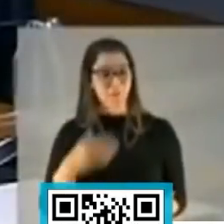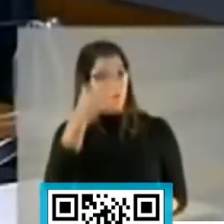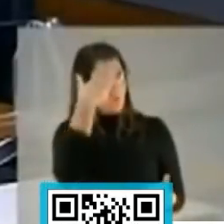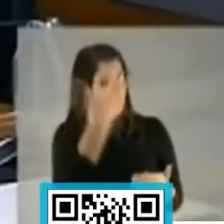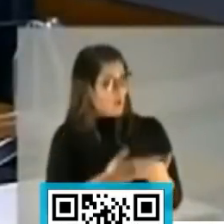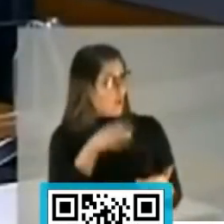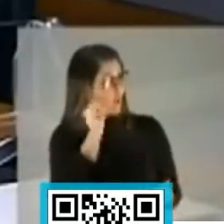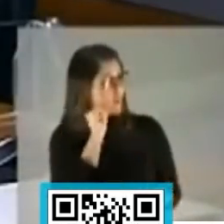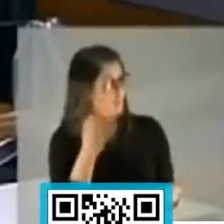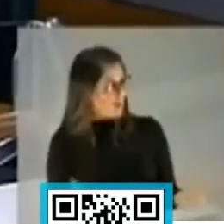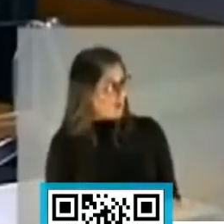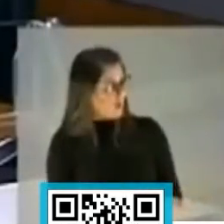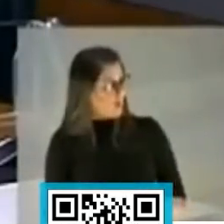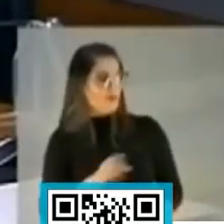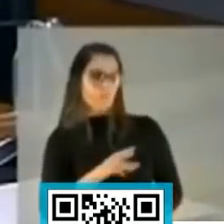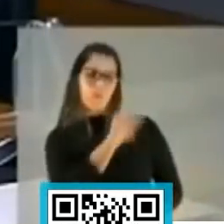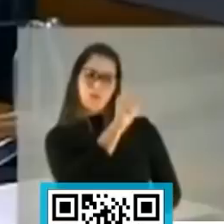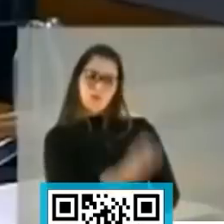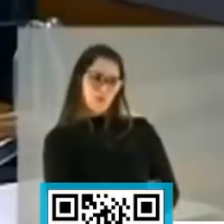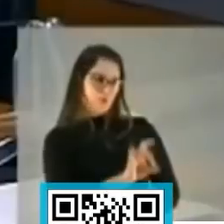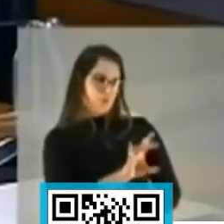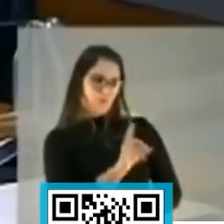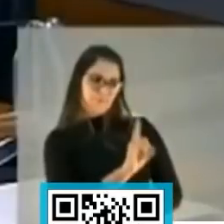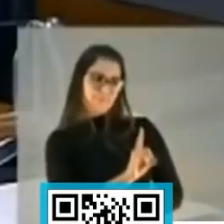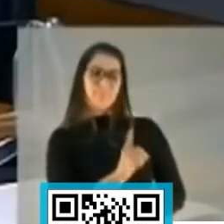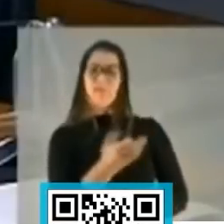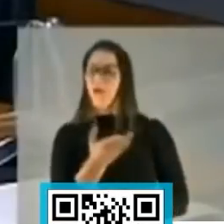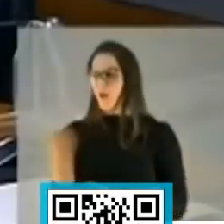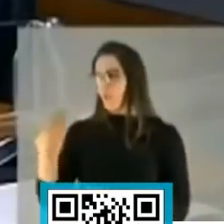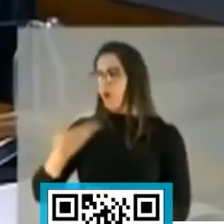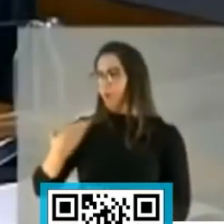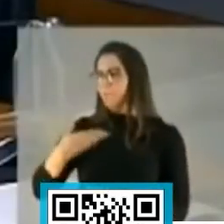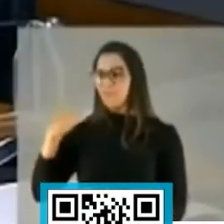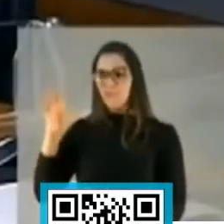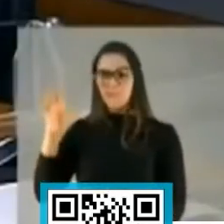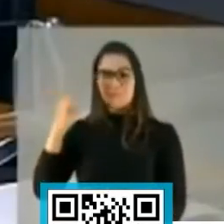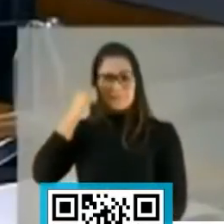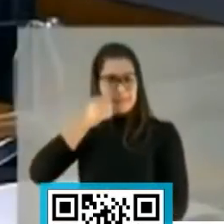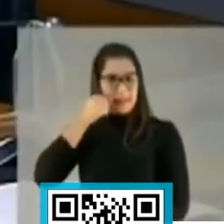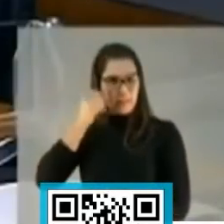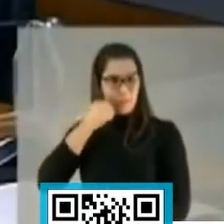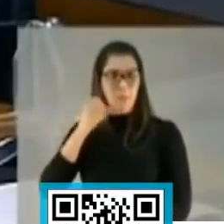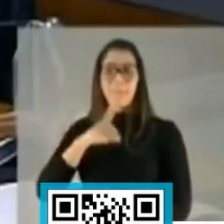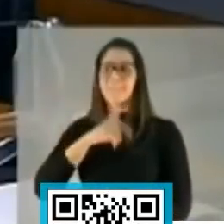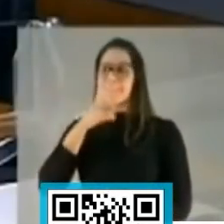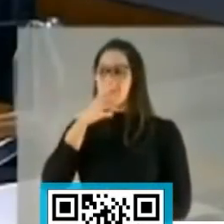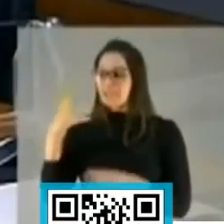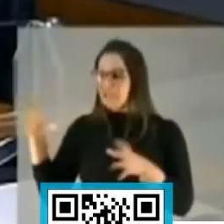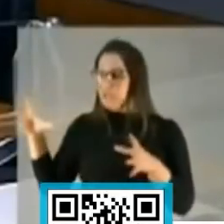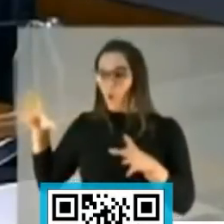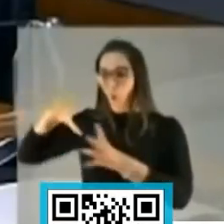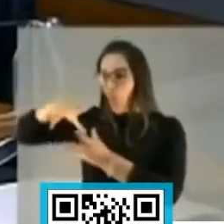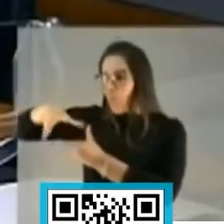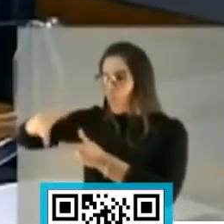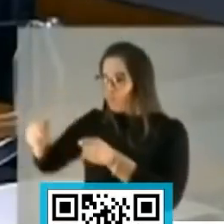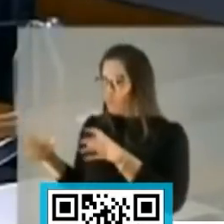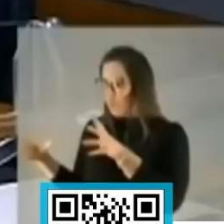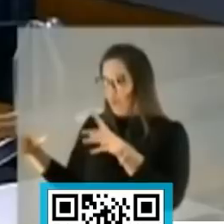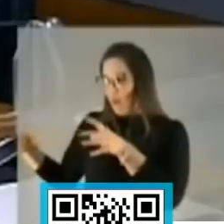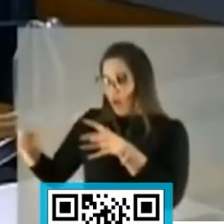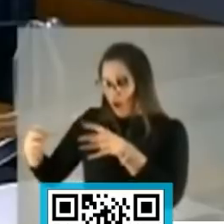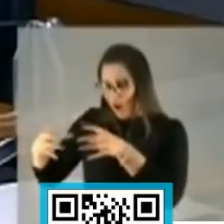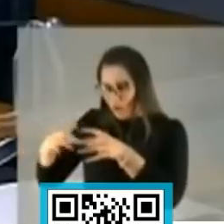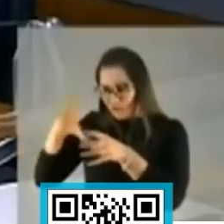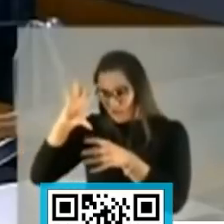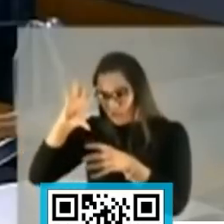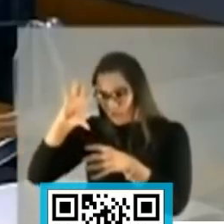ouvindo aqui que não veio sobre a senhora viu também de colegas senadores ela vai na linha de que existe um comprou Mundial onde o mundo